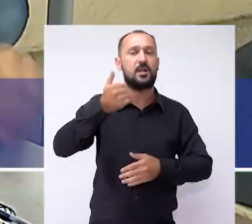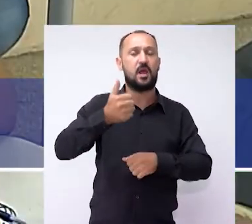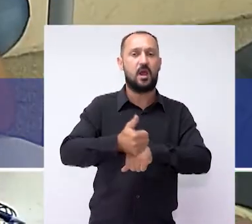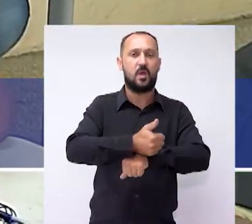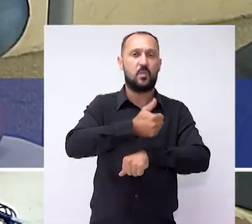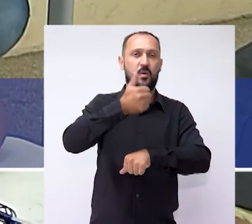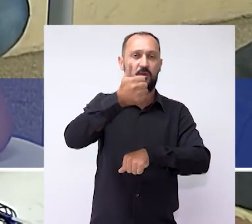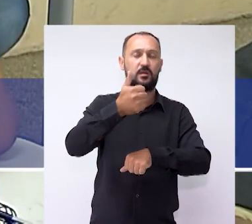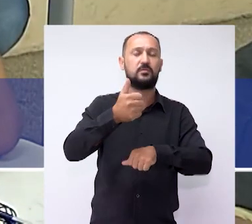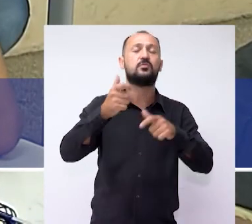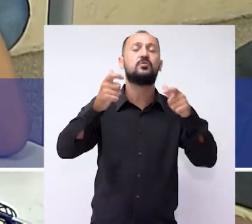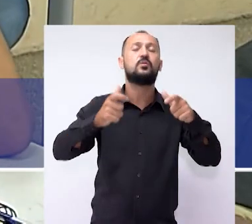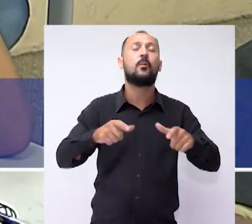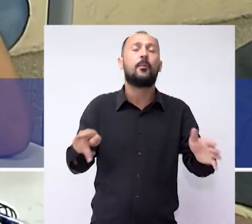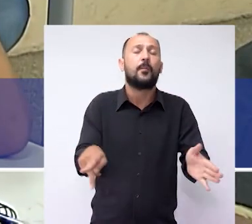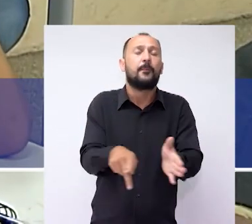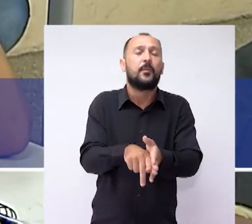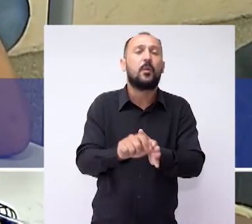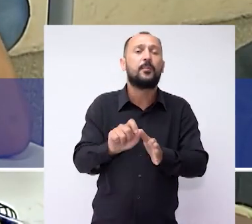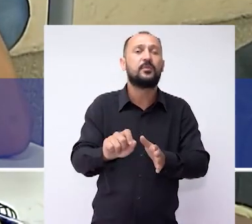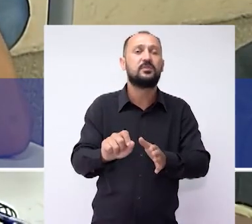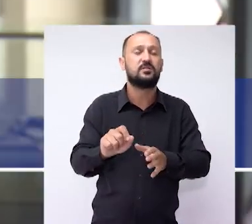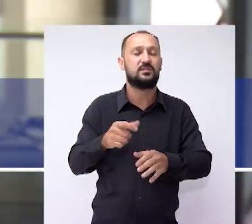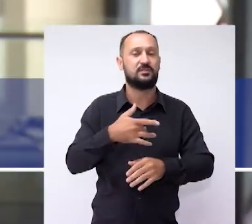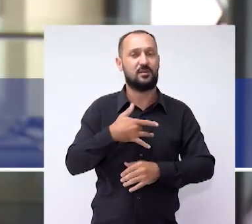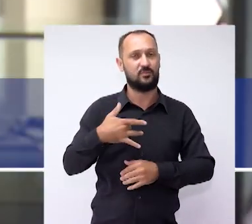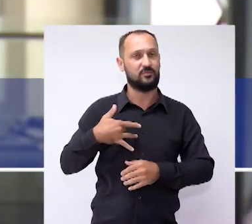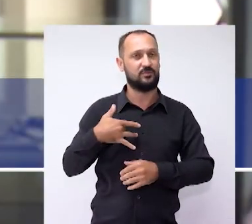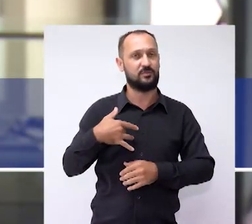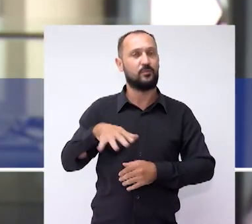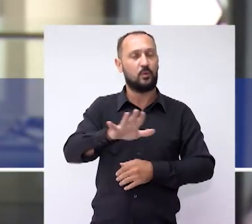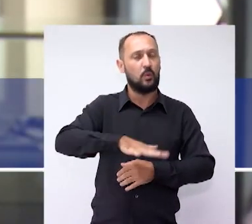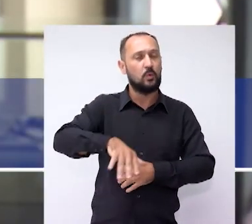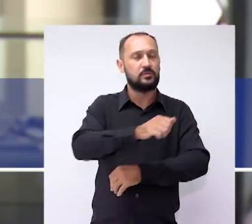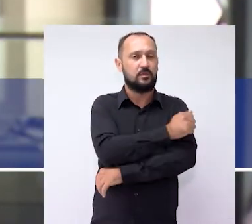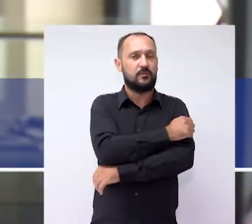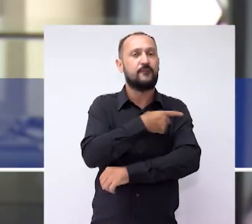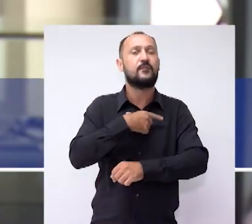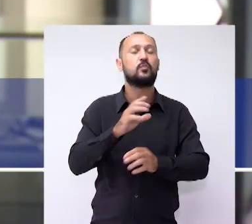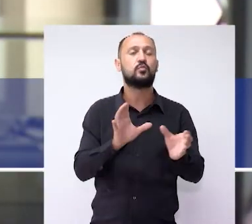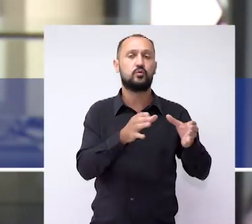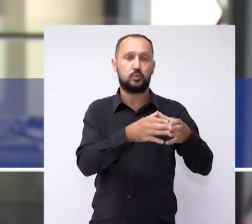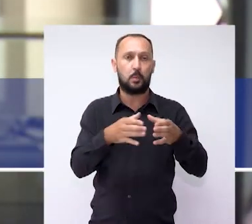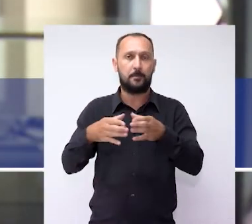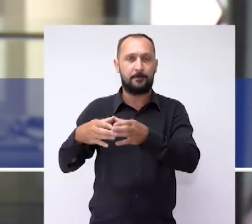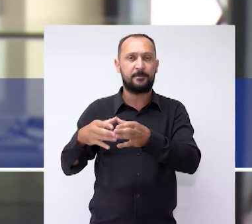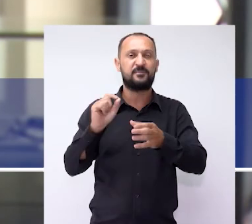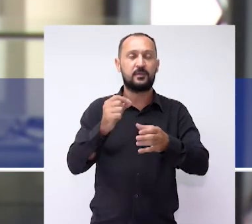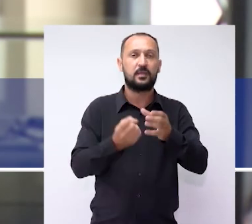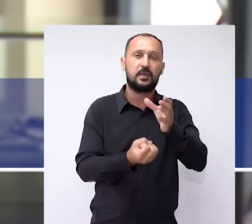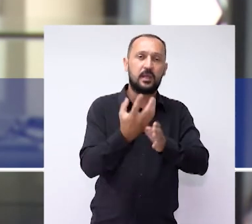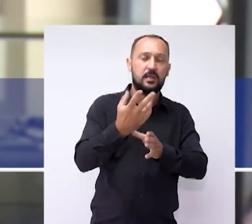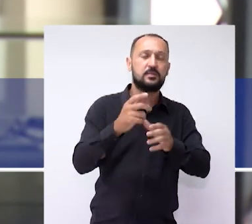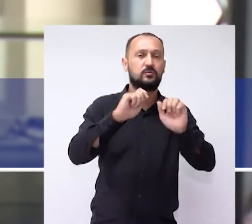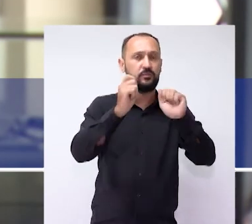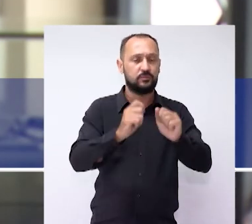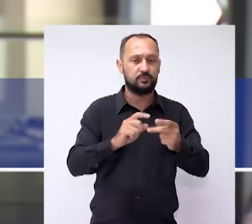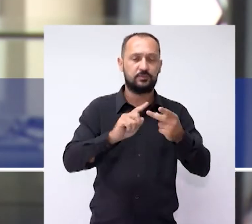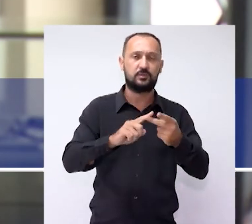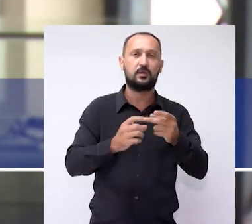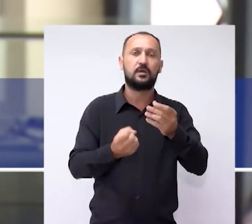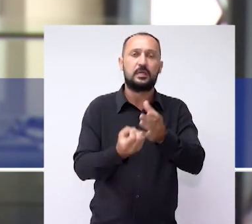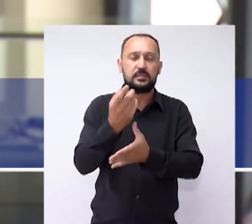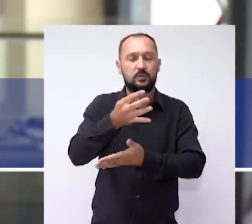para a melhoria da qualidade das condições de saúde. Os alunos poderão participar das seguintes modalidades: criação de